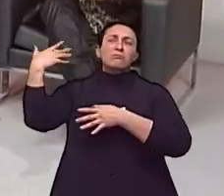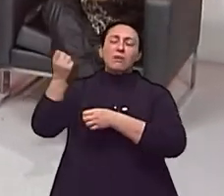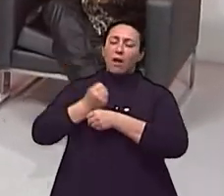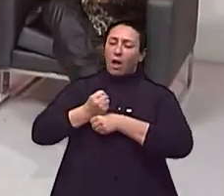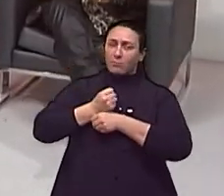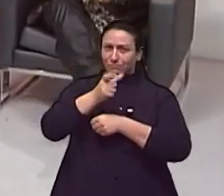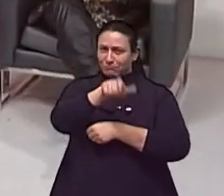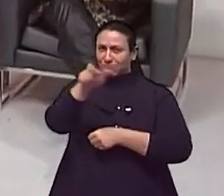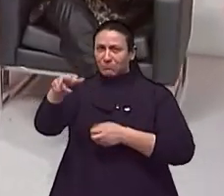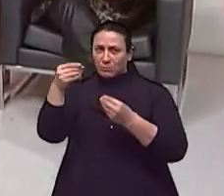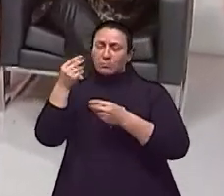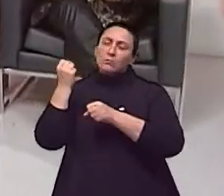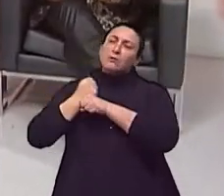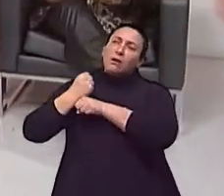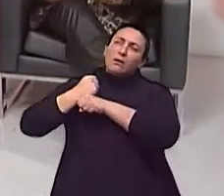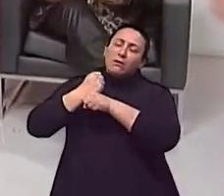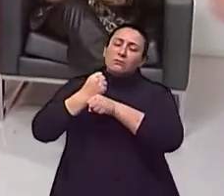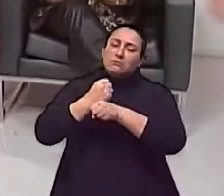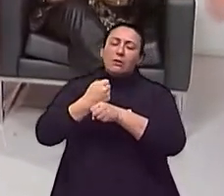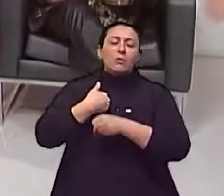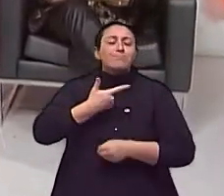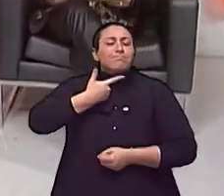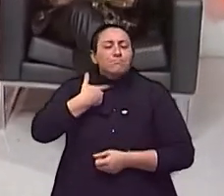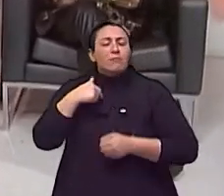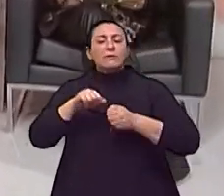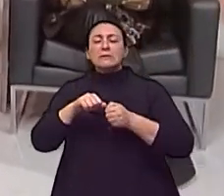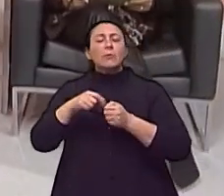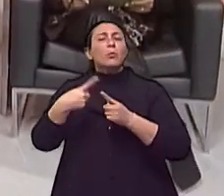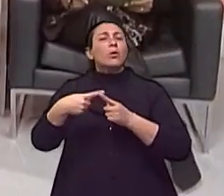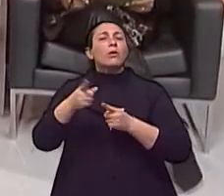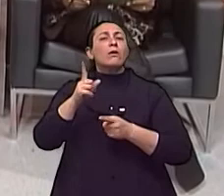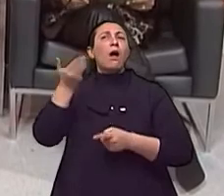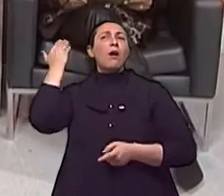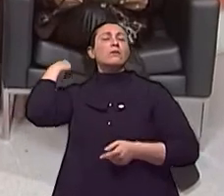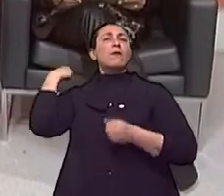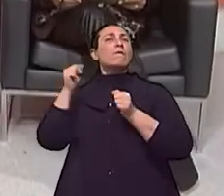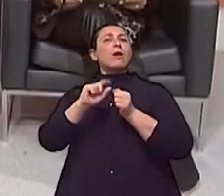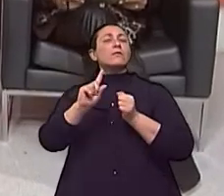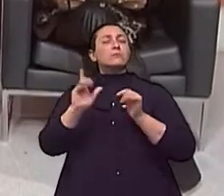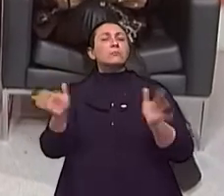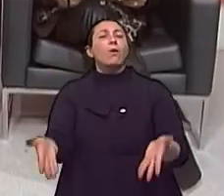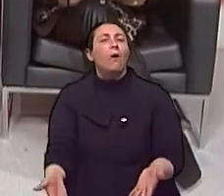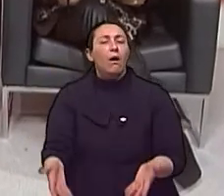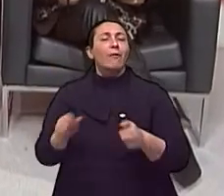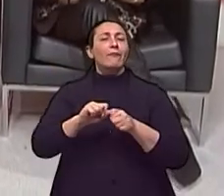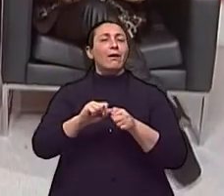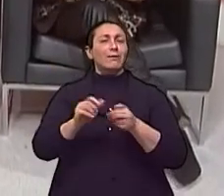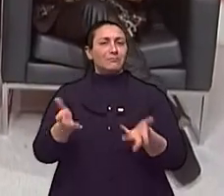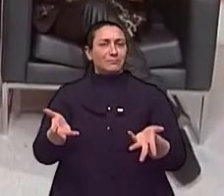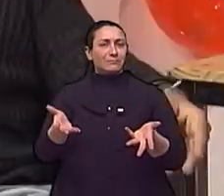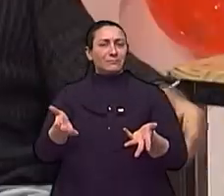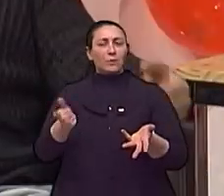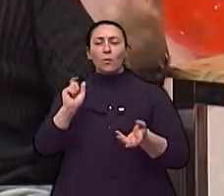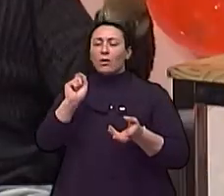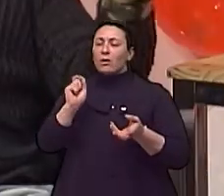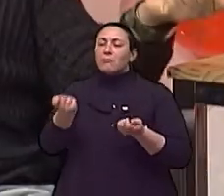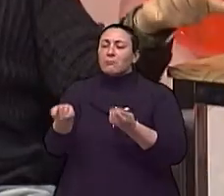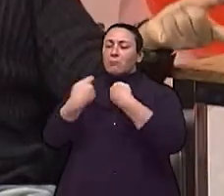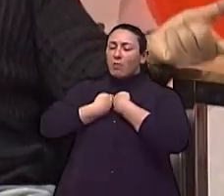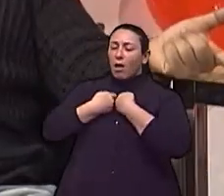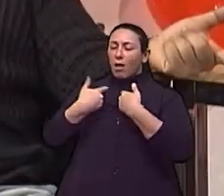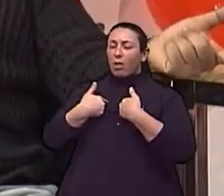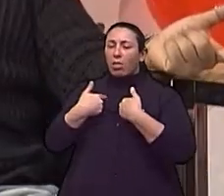também que eu gostaria de fazer porque que eu não fiz um rap caminhos me levaram a não fazer na